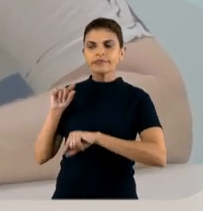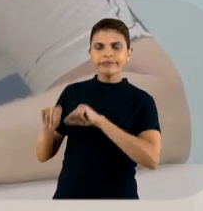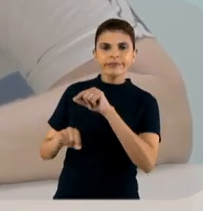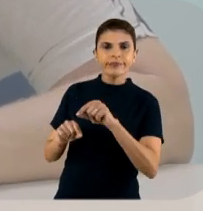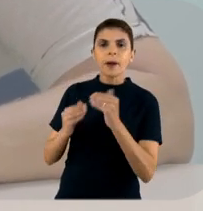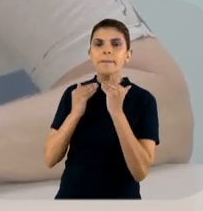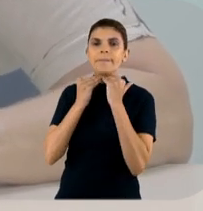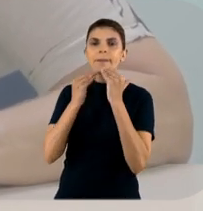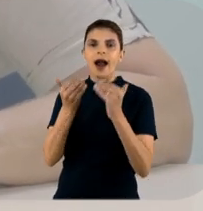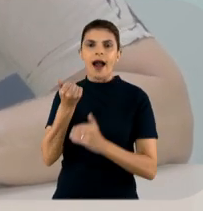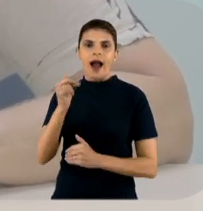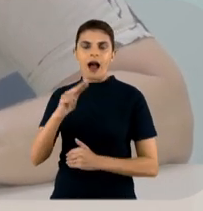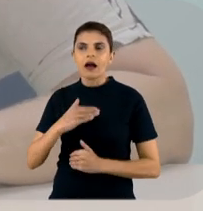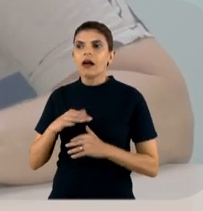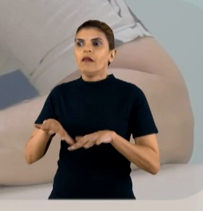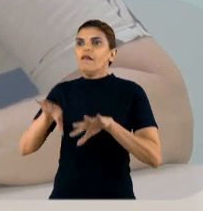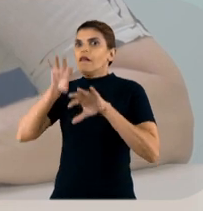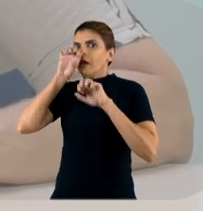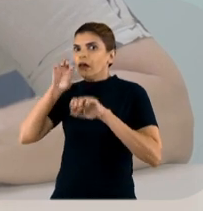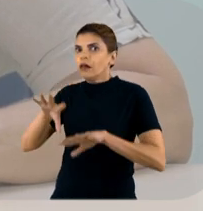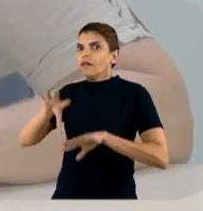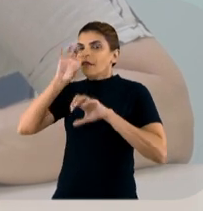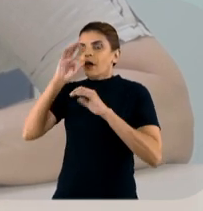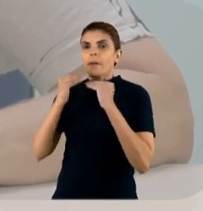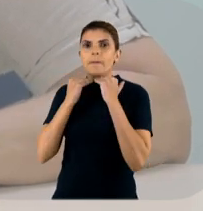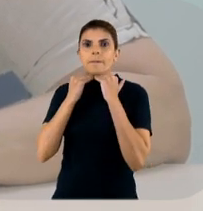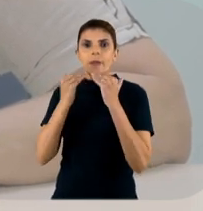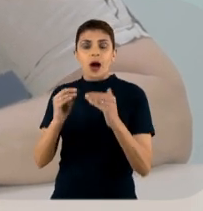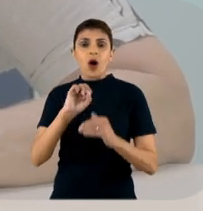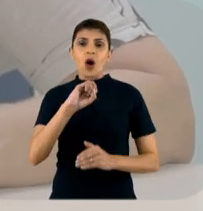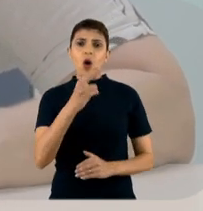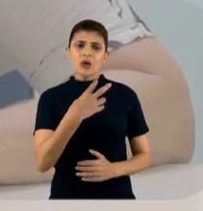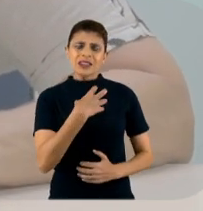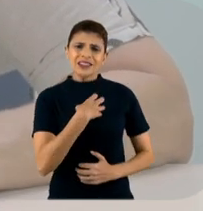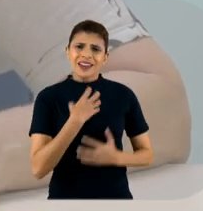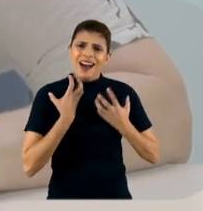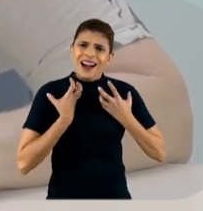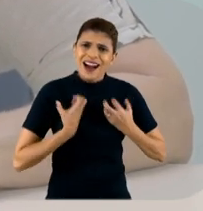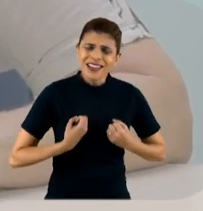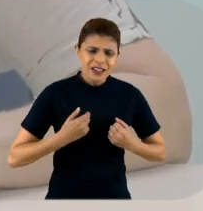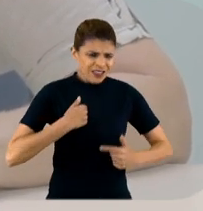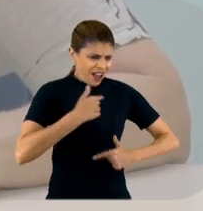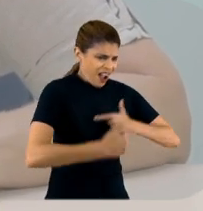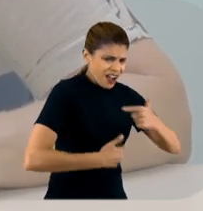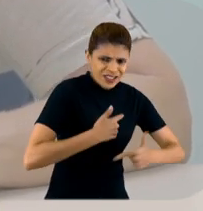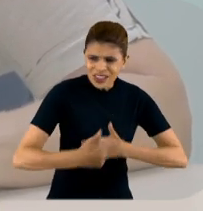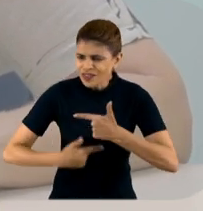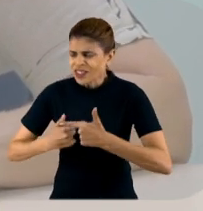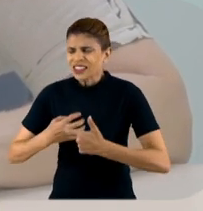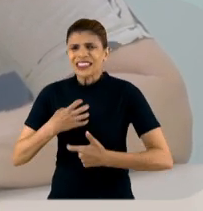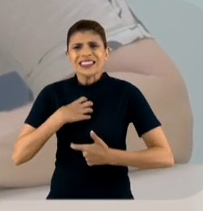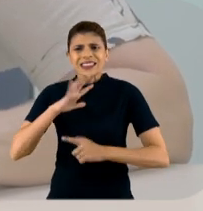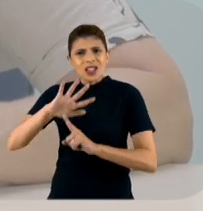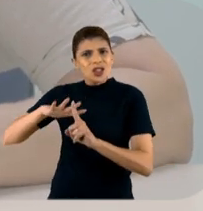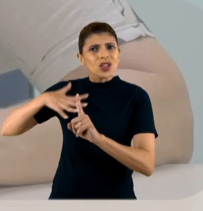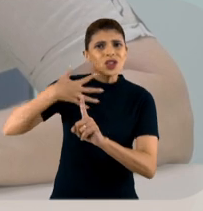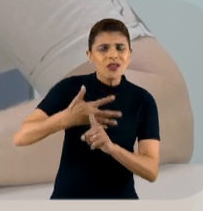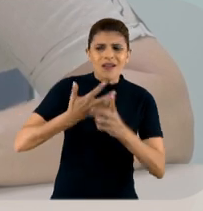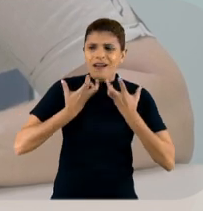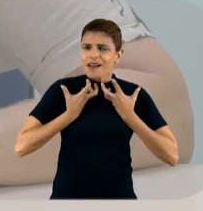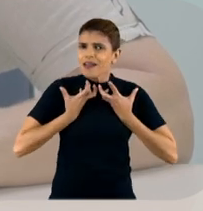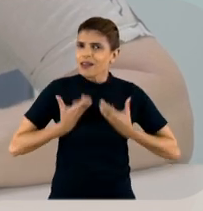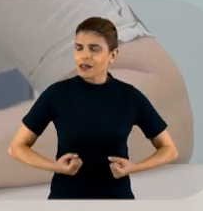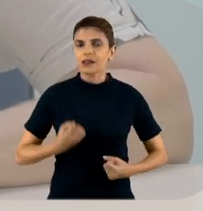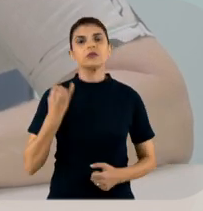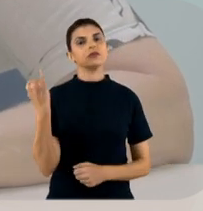falta de ar ou um cansaço que nitidamente atrapalha você fazer as suas atividades da vida diária então é importante a